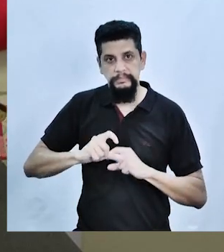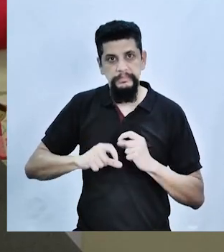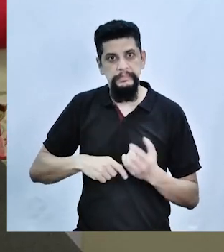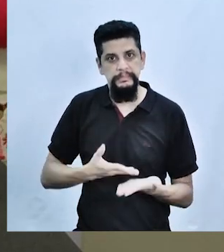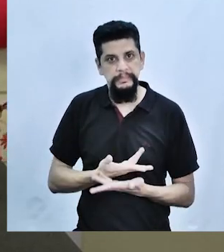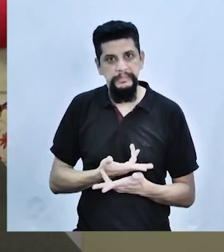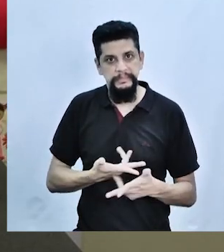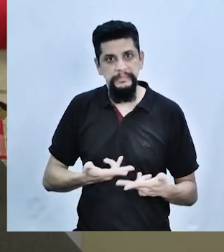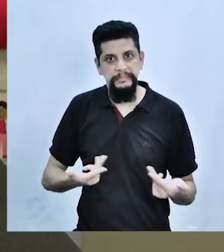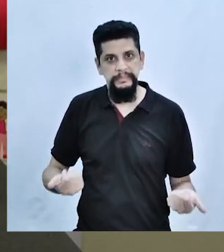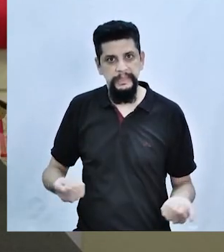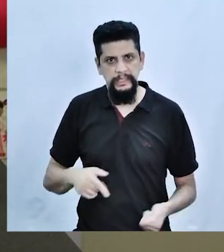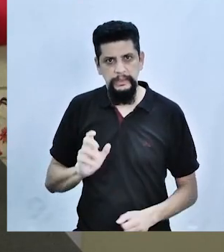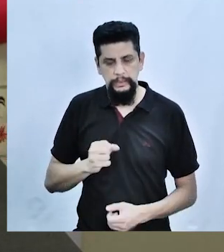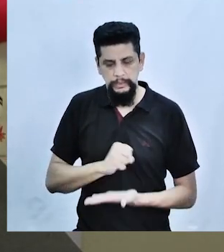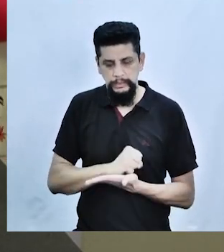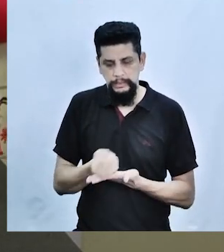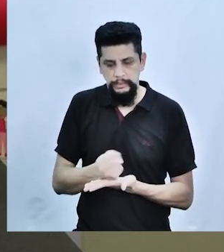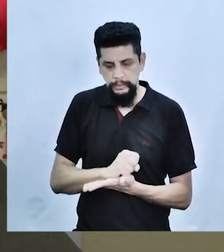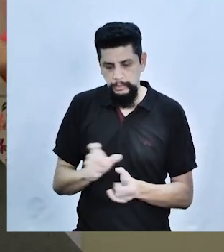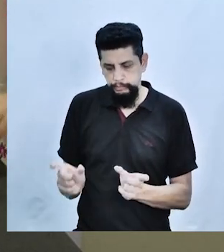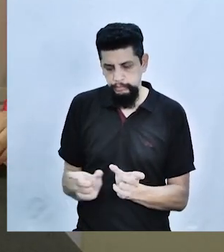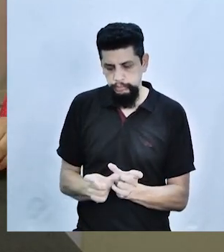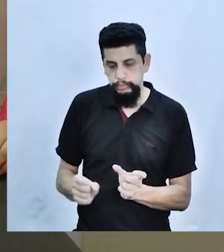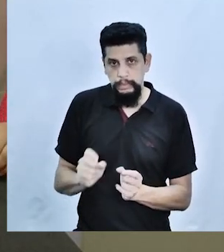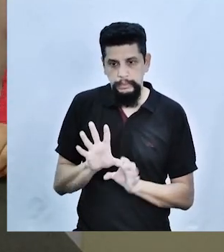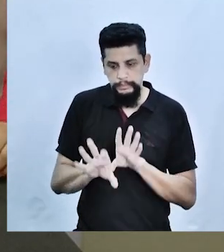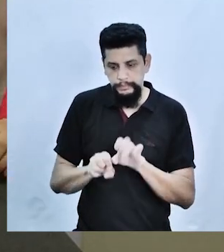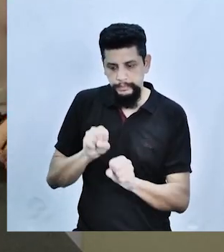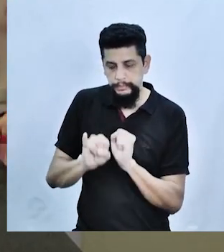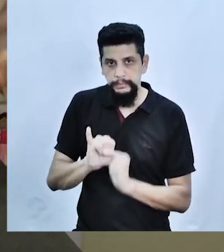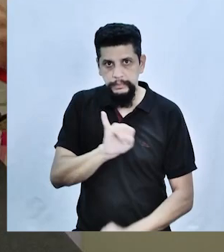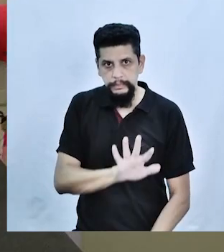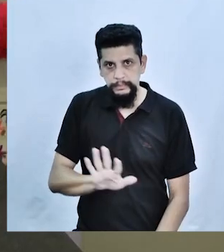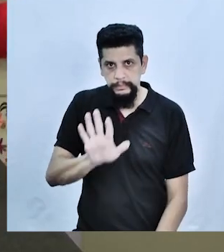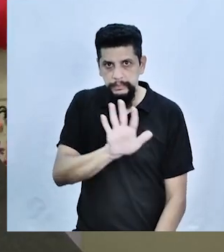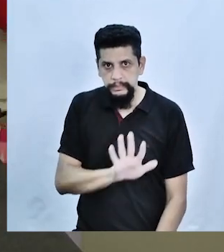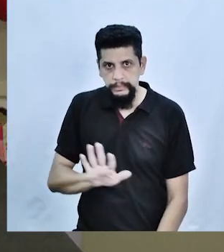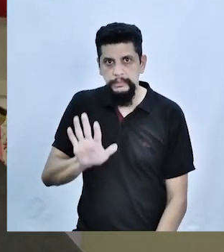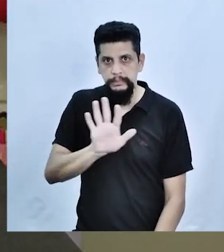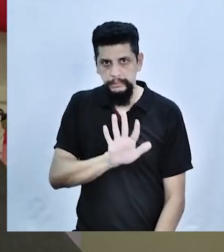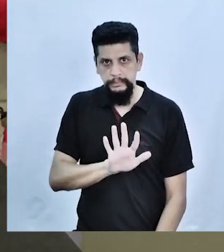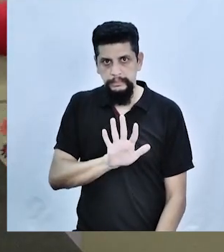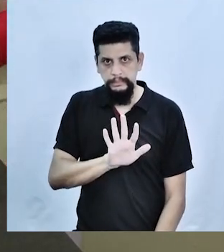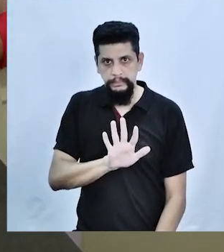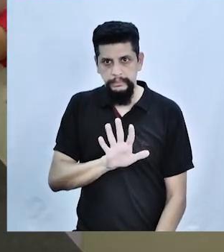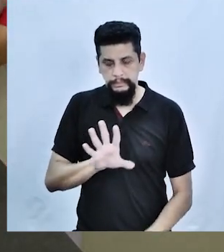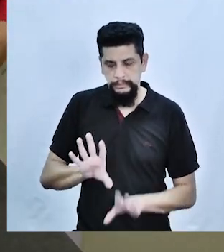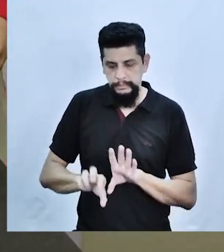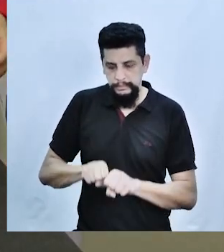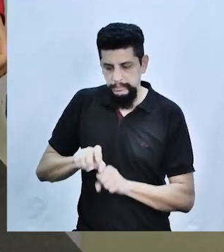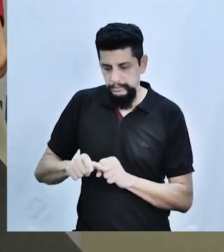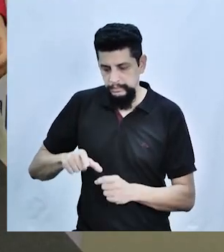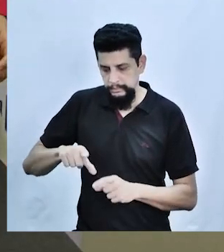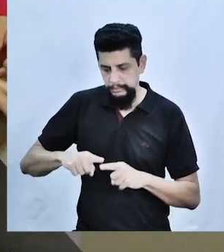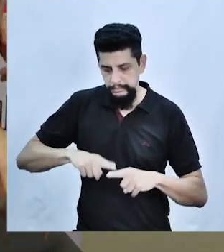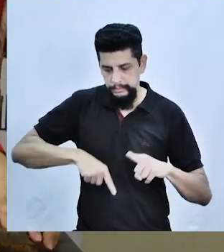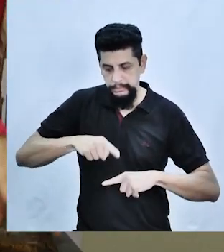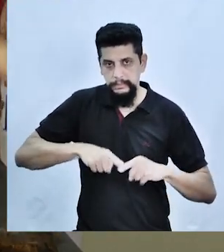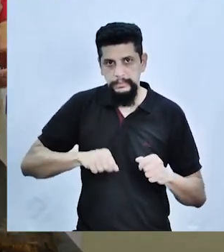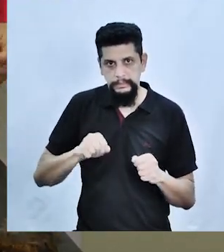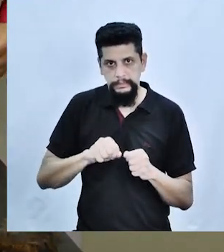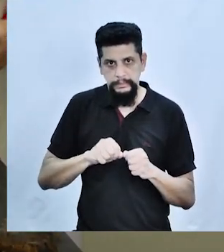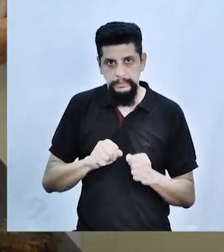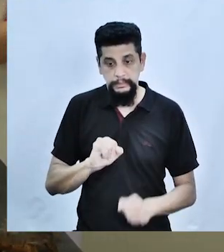quebra-cabeça. Oba, o que será que tem nessa imagem? Que é aquele imagem? Jogo que a gente tem que juntar as imagens, as peças, né? A gente junta as